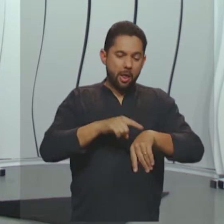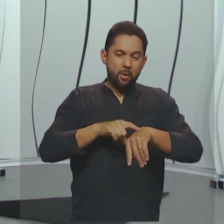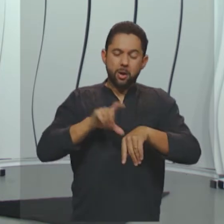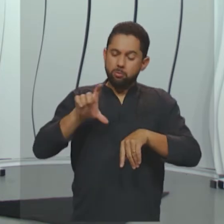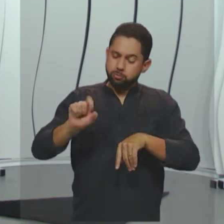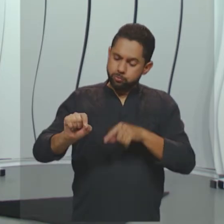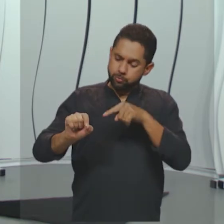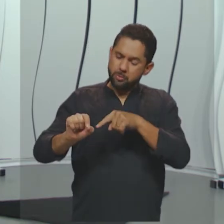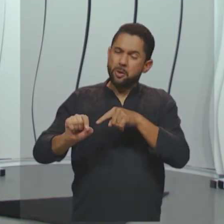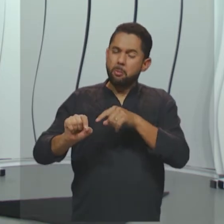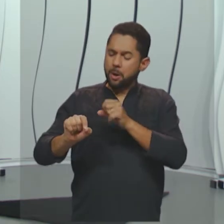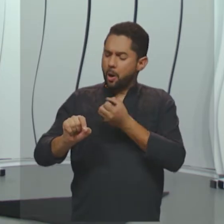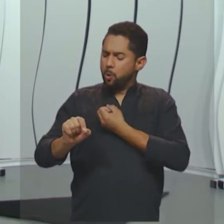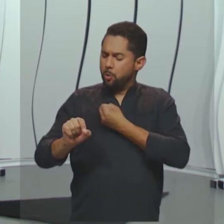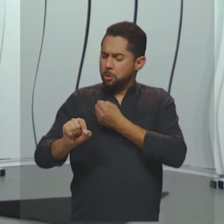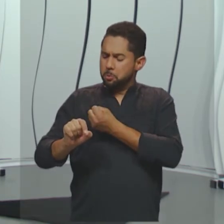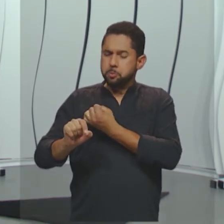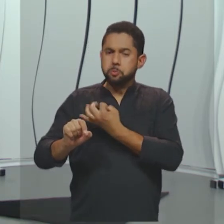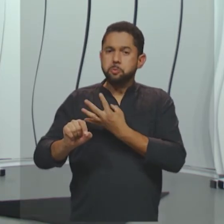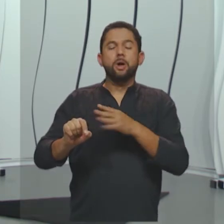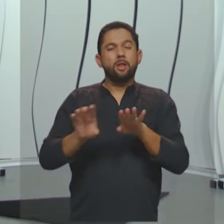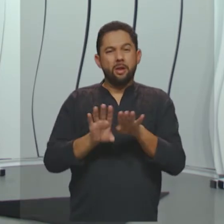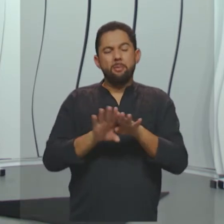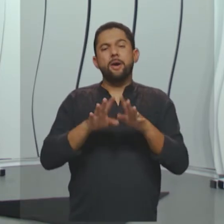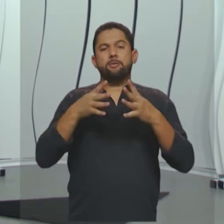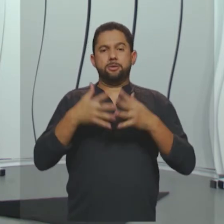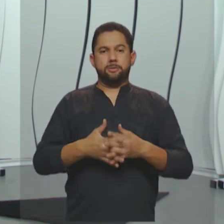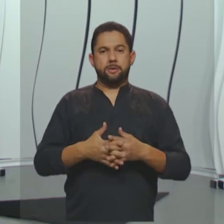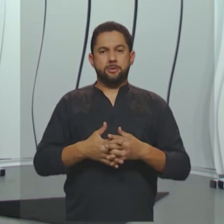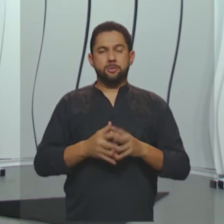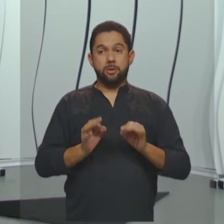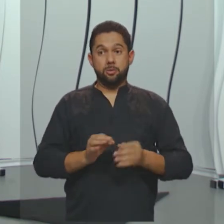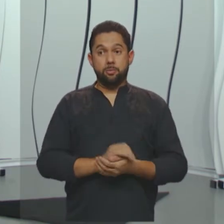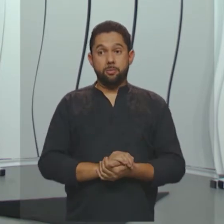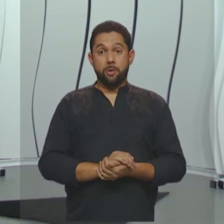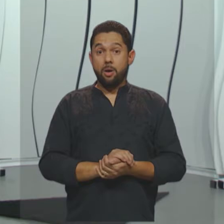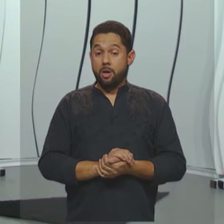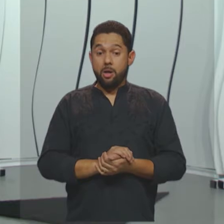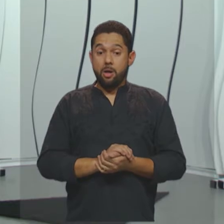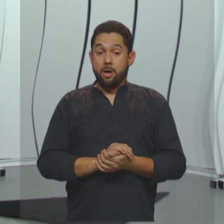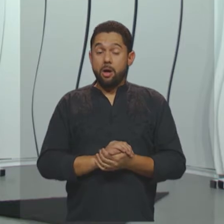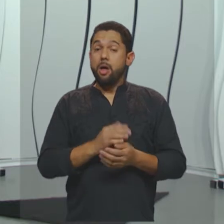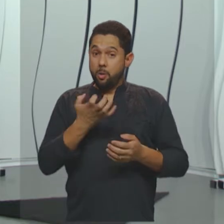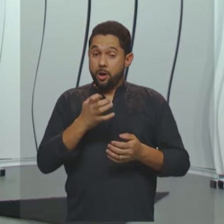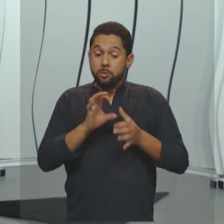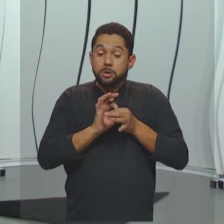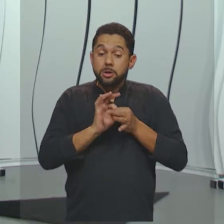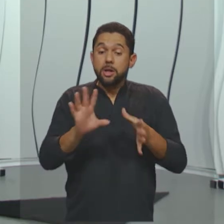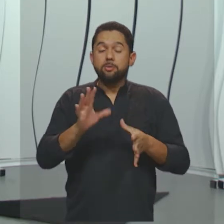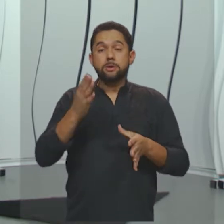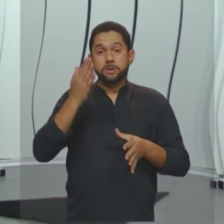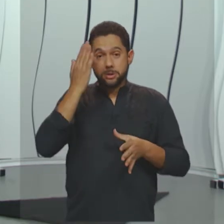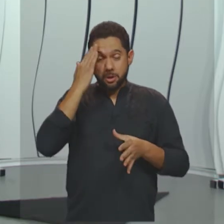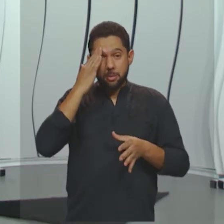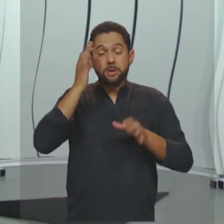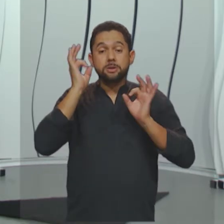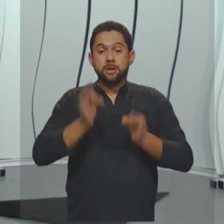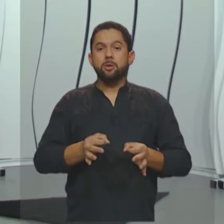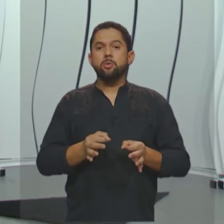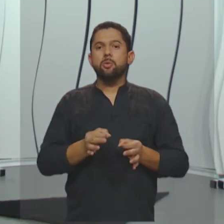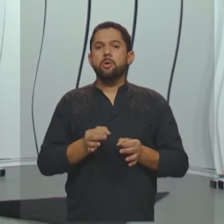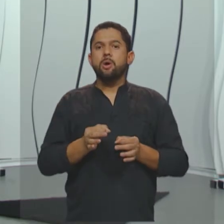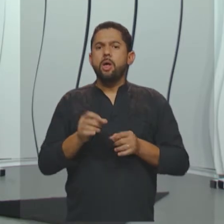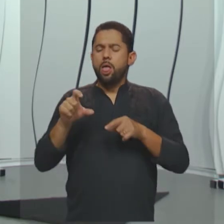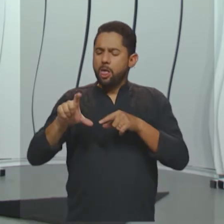aumentar a corrente. No caso, vou diminuir a corrente. Então, como eu não quero que isso aconteça, o amperímetro ideal ele tem que